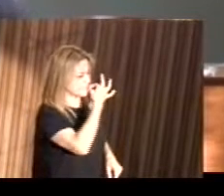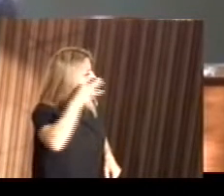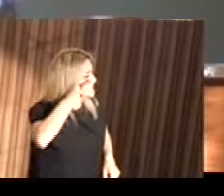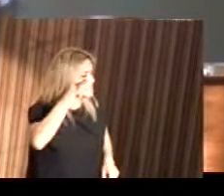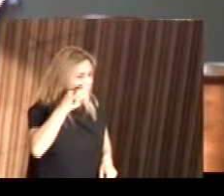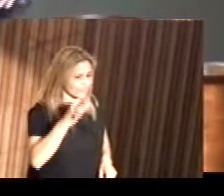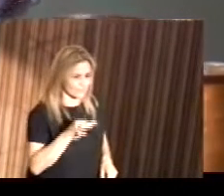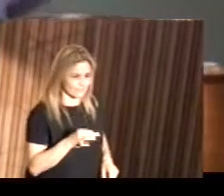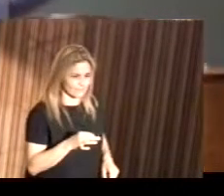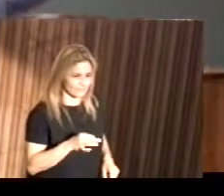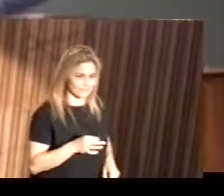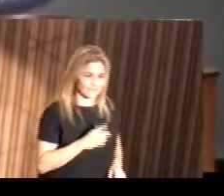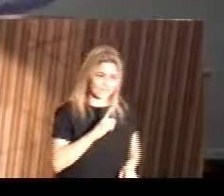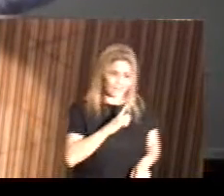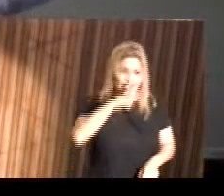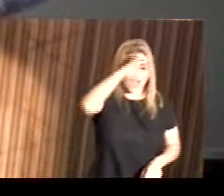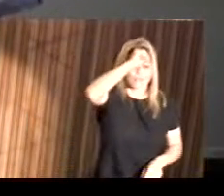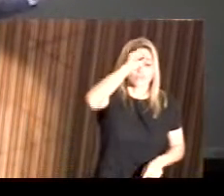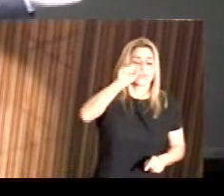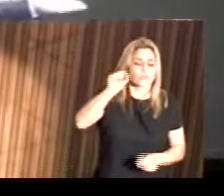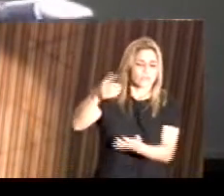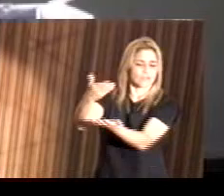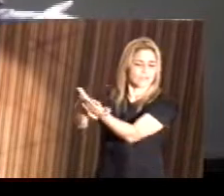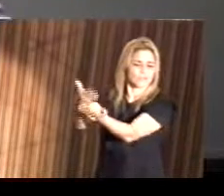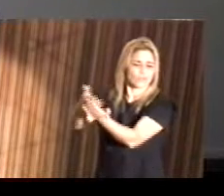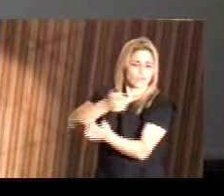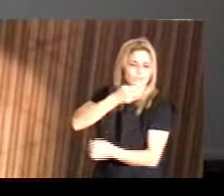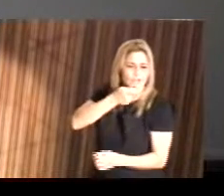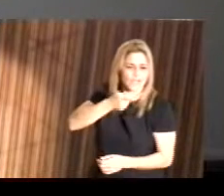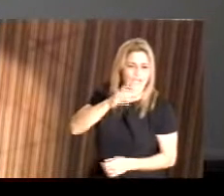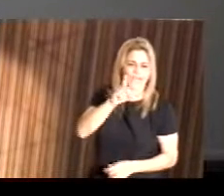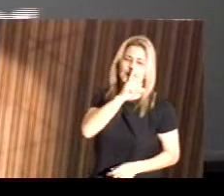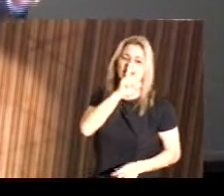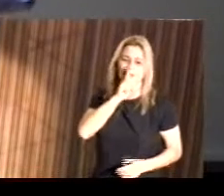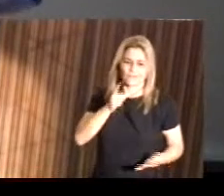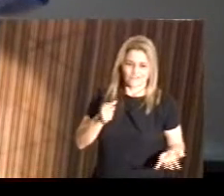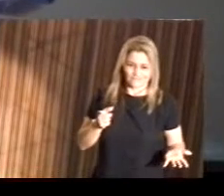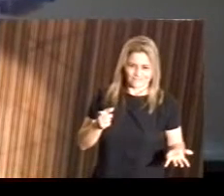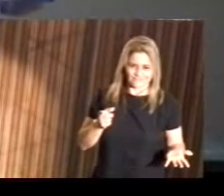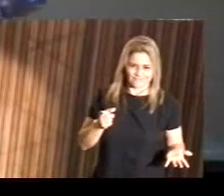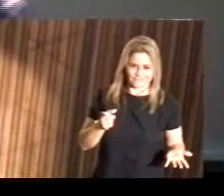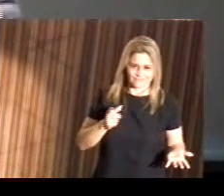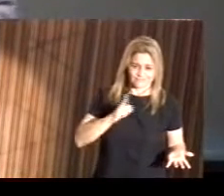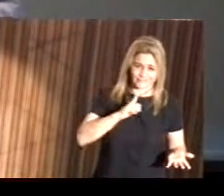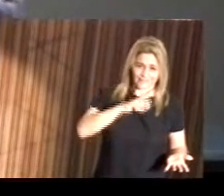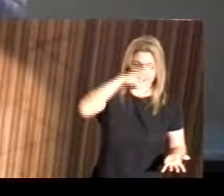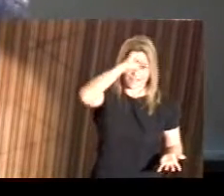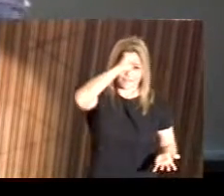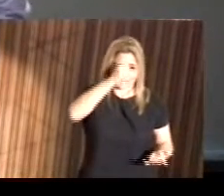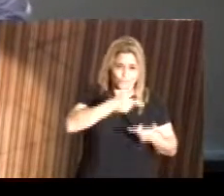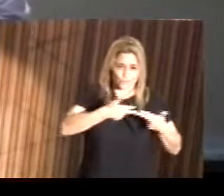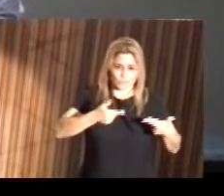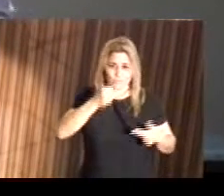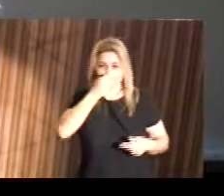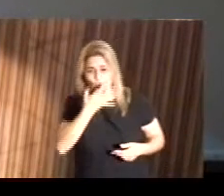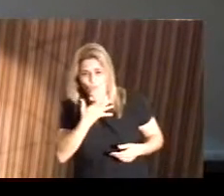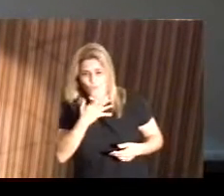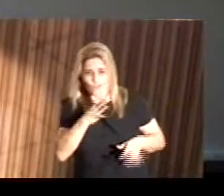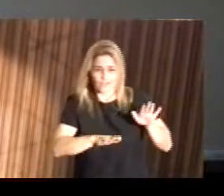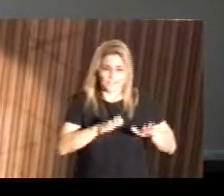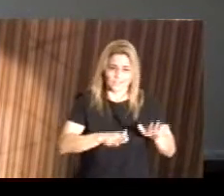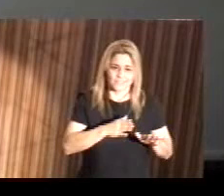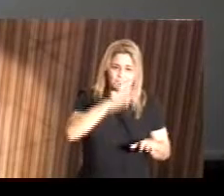Coisas boas e coisas ruins. Não é verdade? E nessa